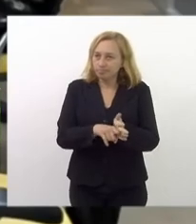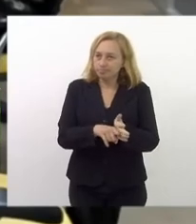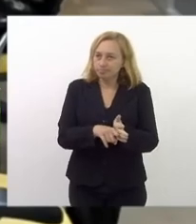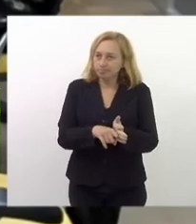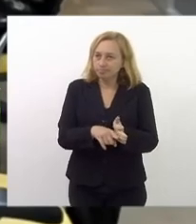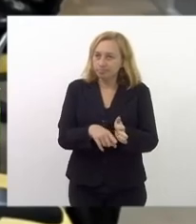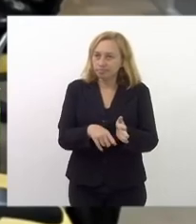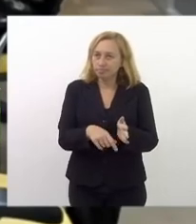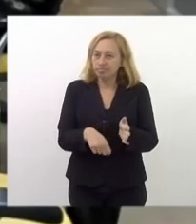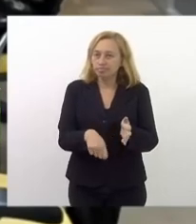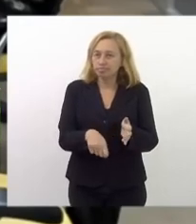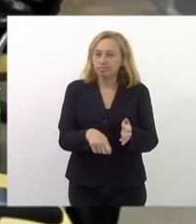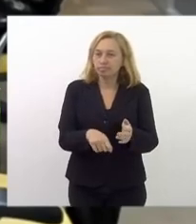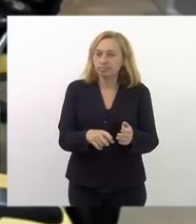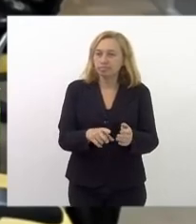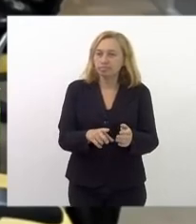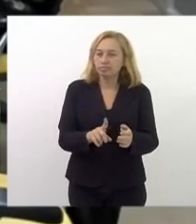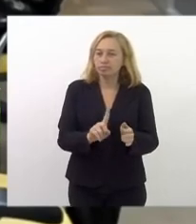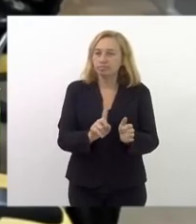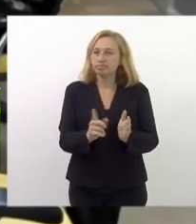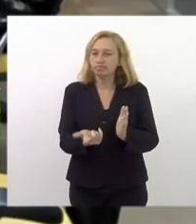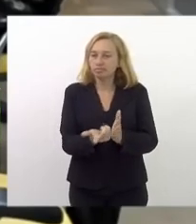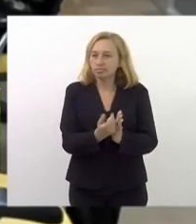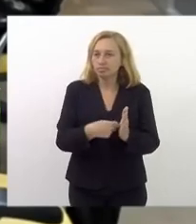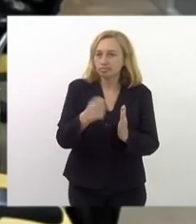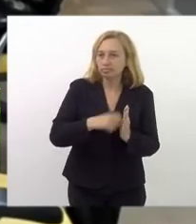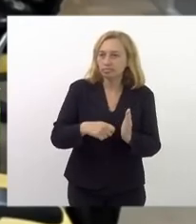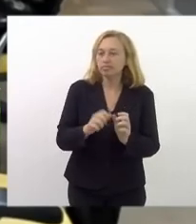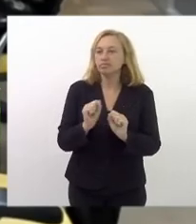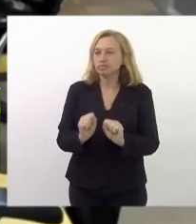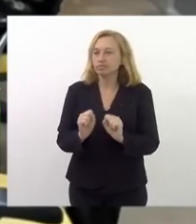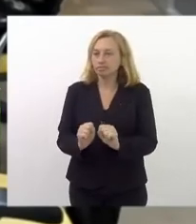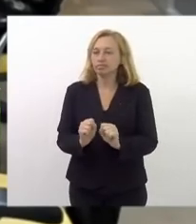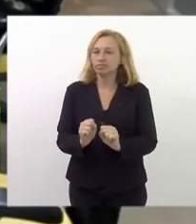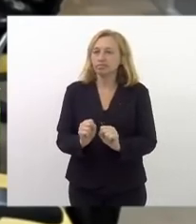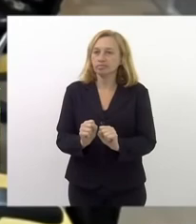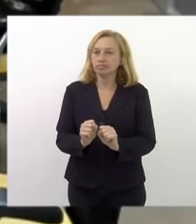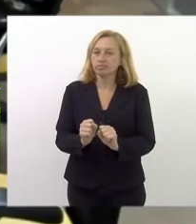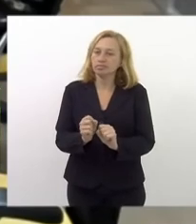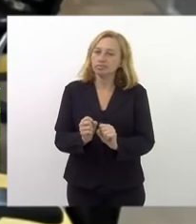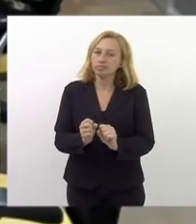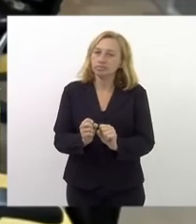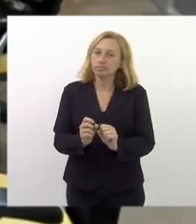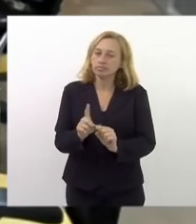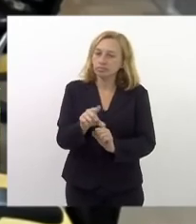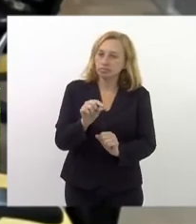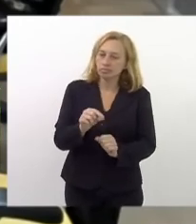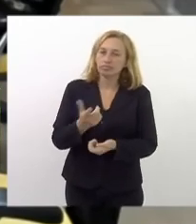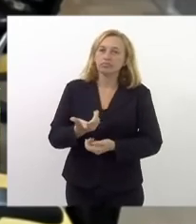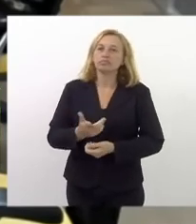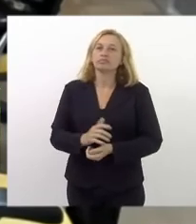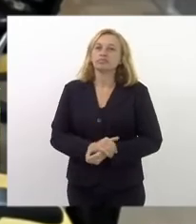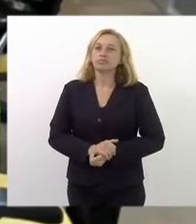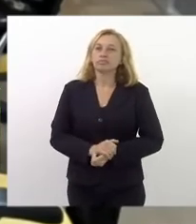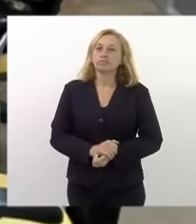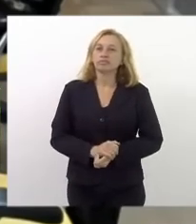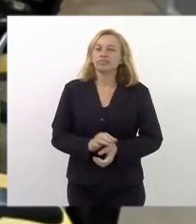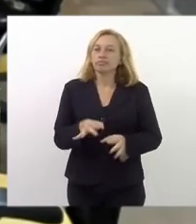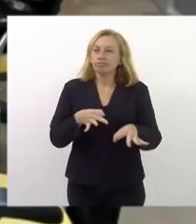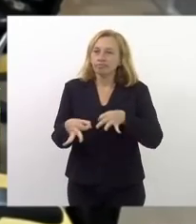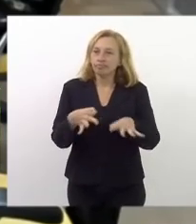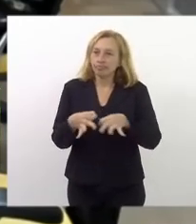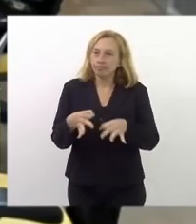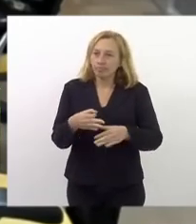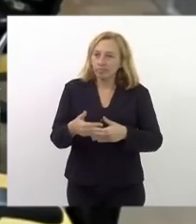contabilidade como um todo e o que pode ou não ser deduzido, quais são os critérios contábeis adotados. Então, a gente estava preparando o curso, tem